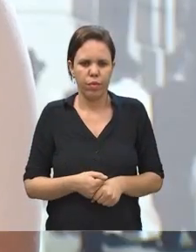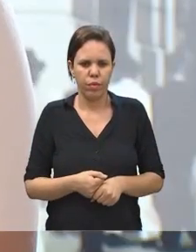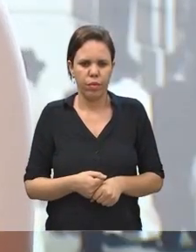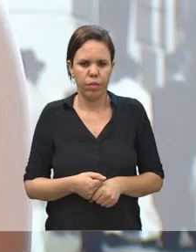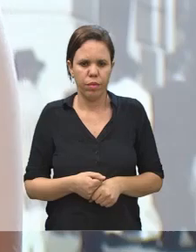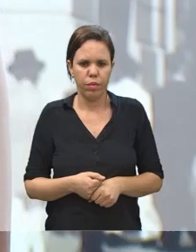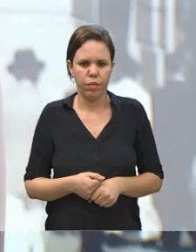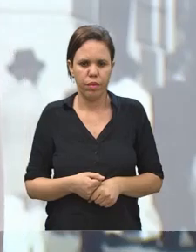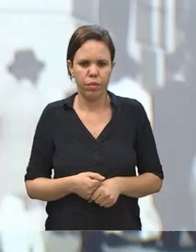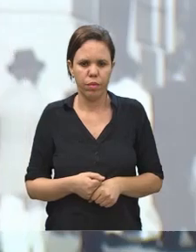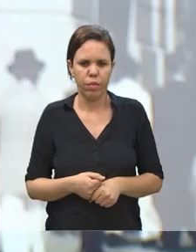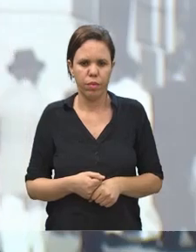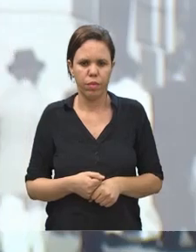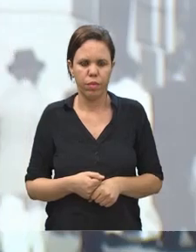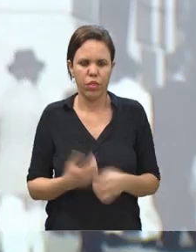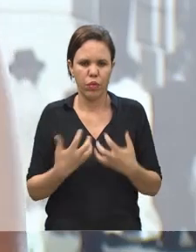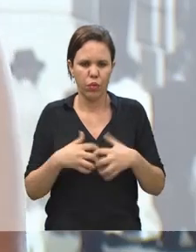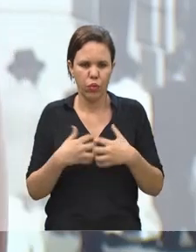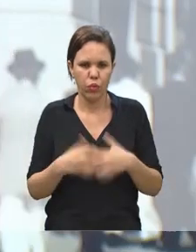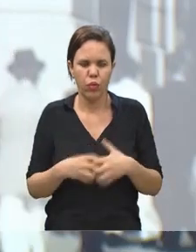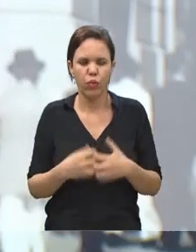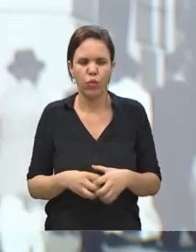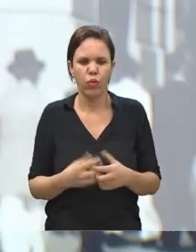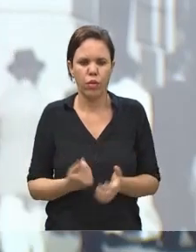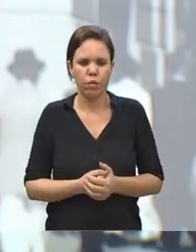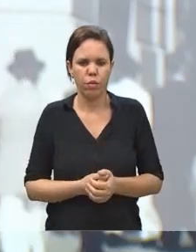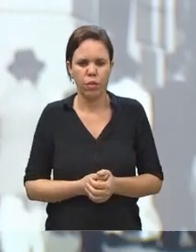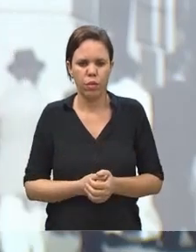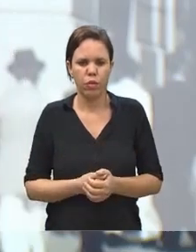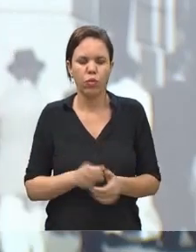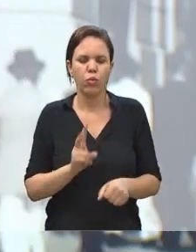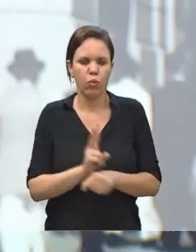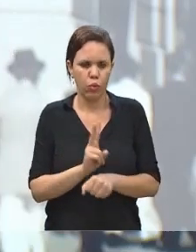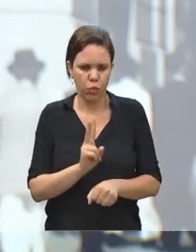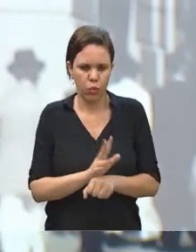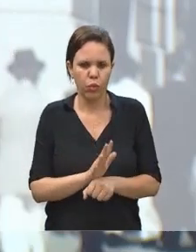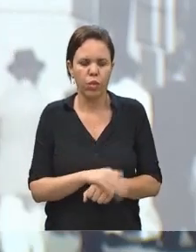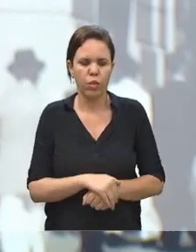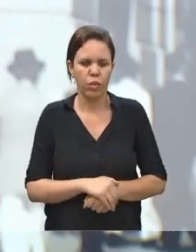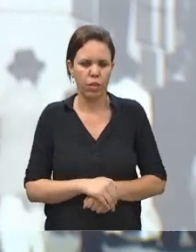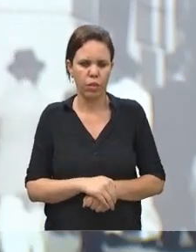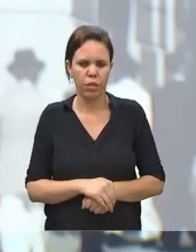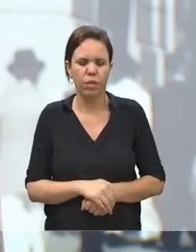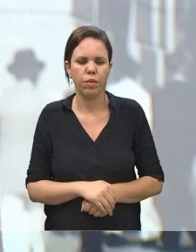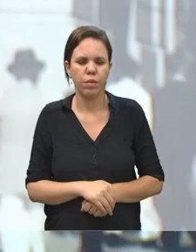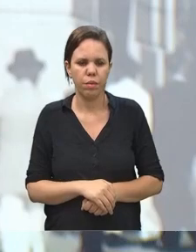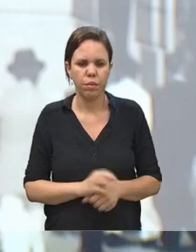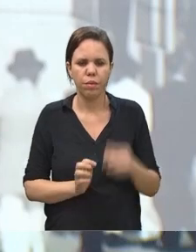preza pelo funcionamento do acervo, pelo cuidado, pela